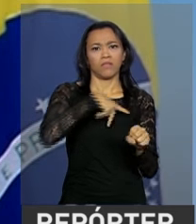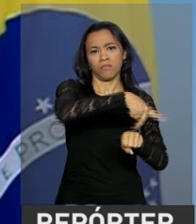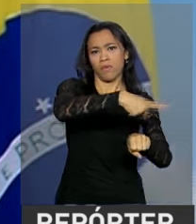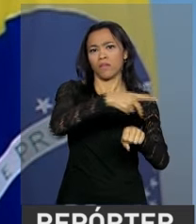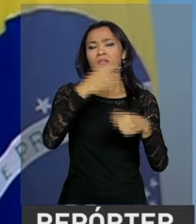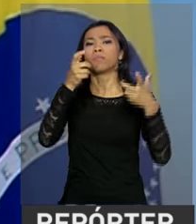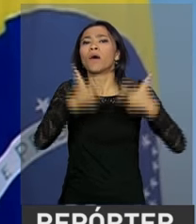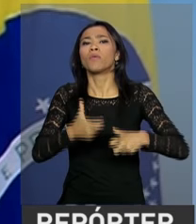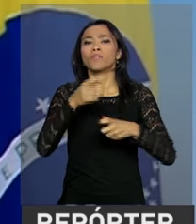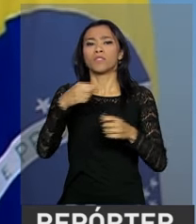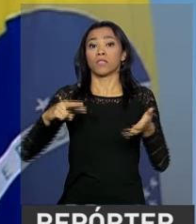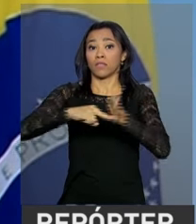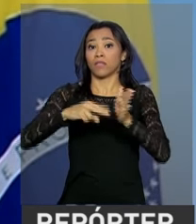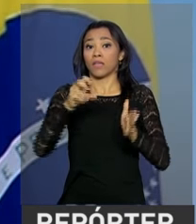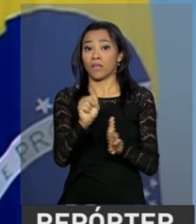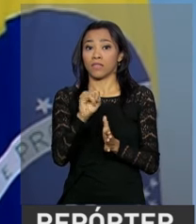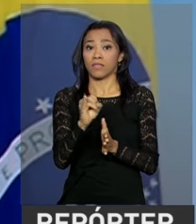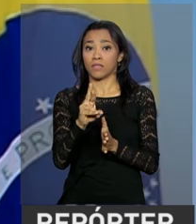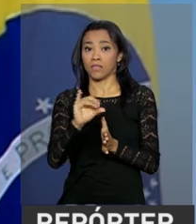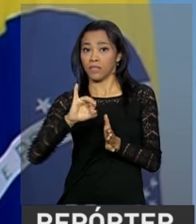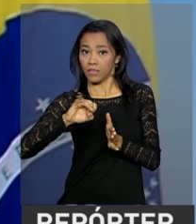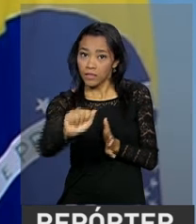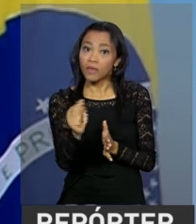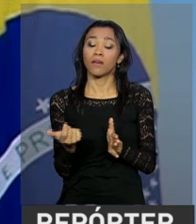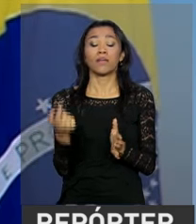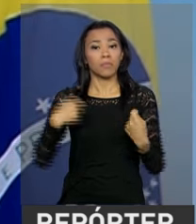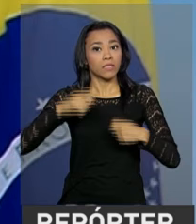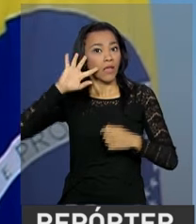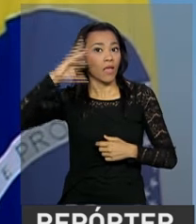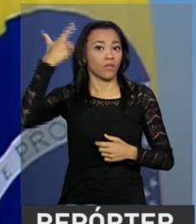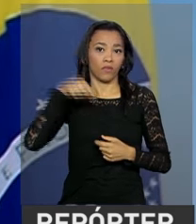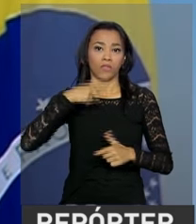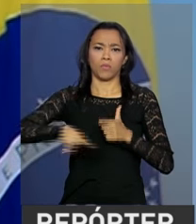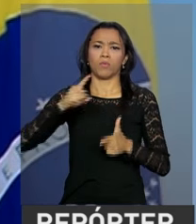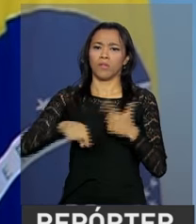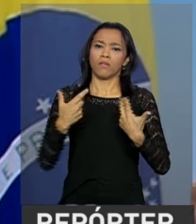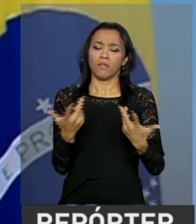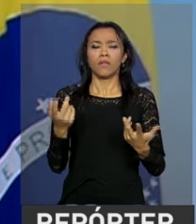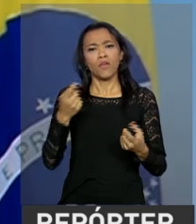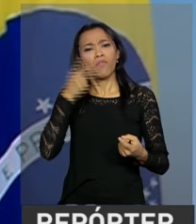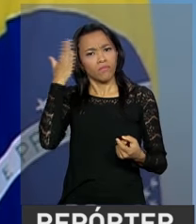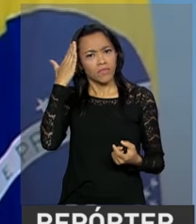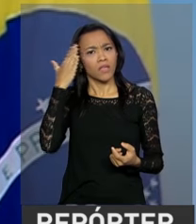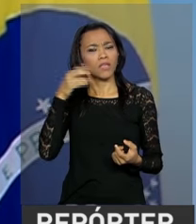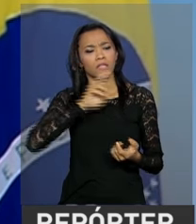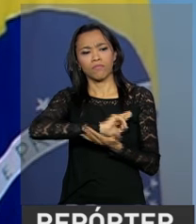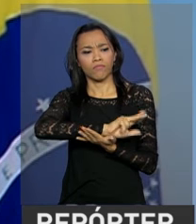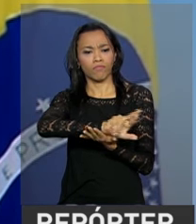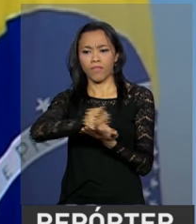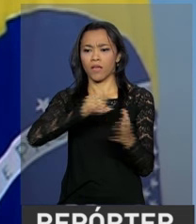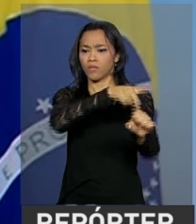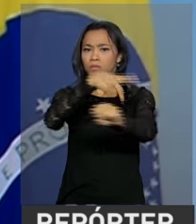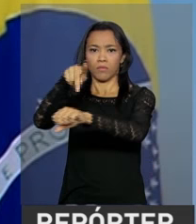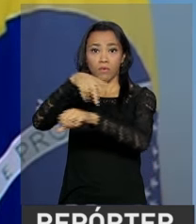na Síria, dos conflitos que devem ter uma solução diplomática, e eu vi que todos eles,